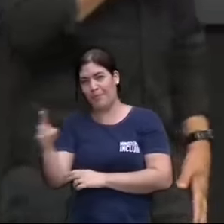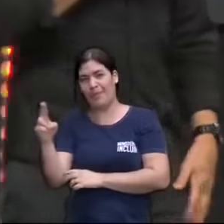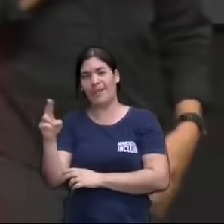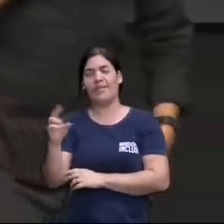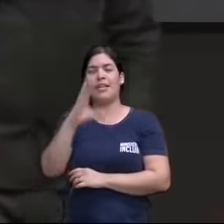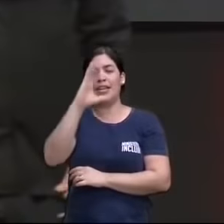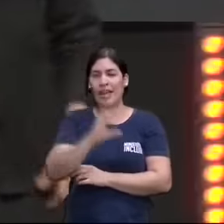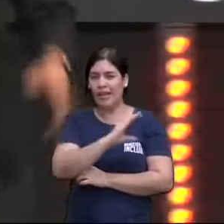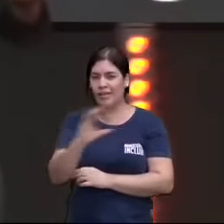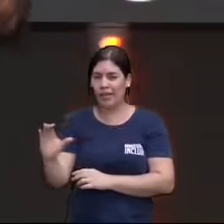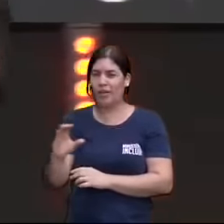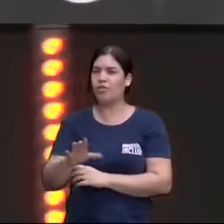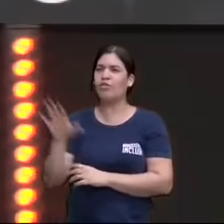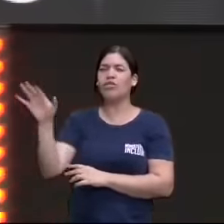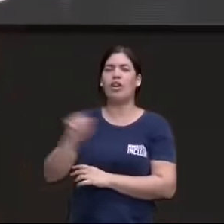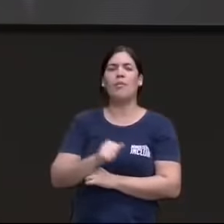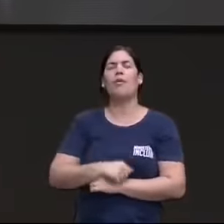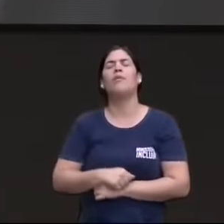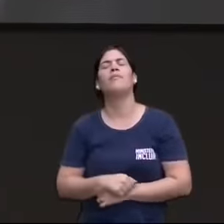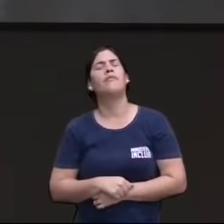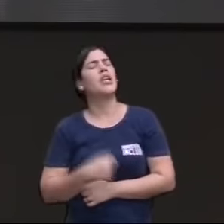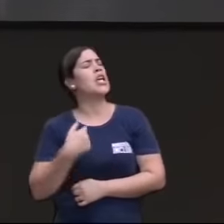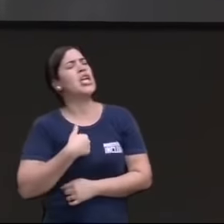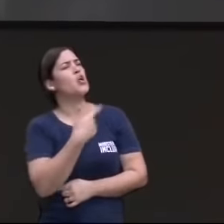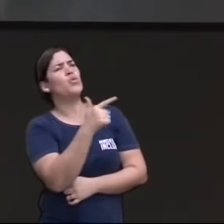tenho mulher e filhos, eu morro no lugar dele.